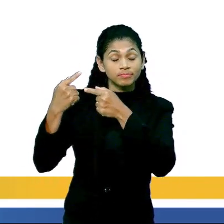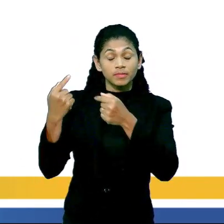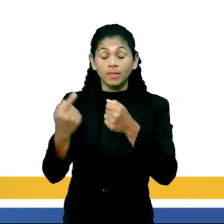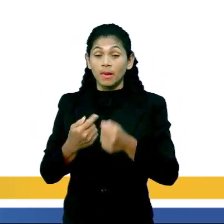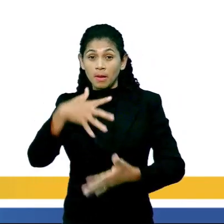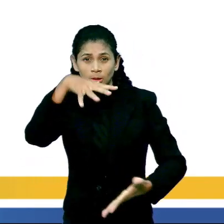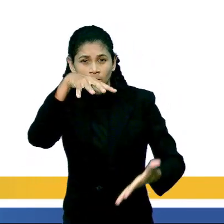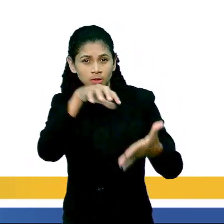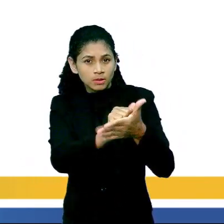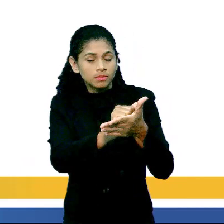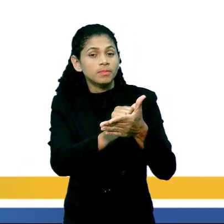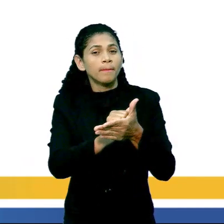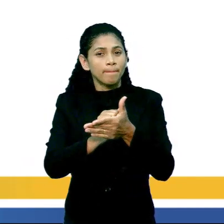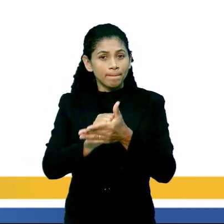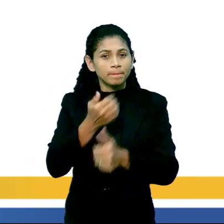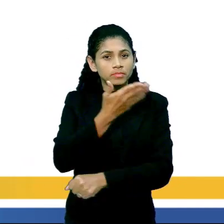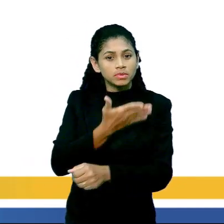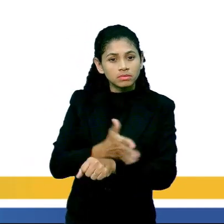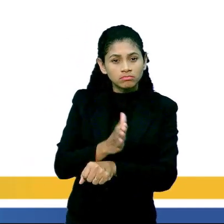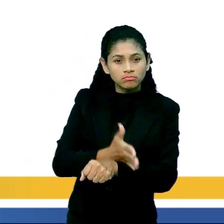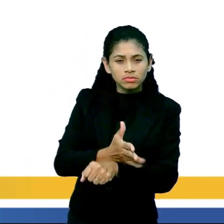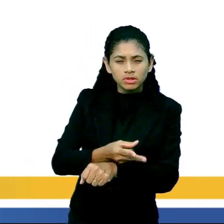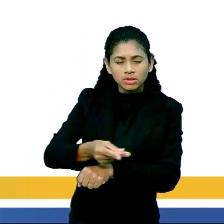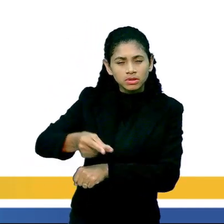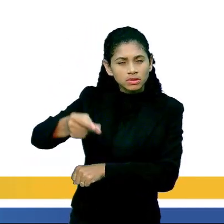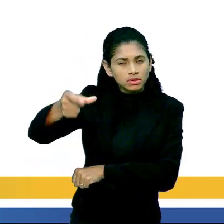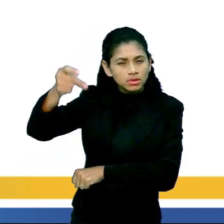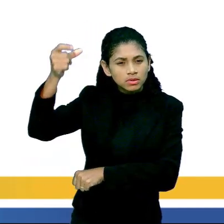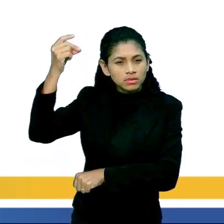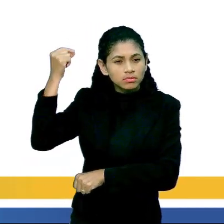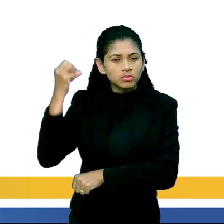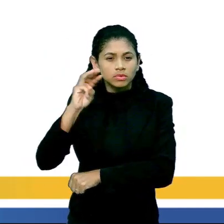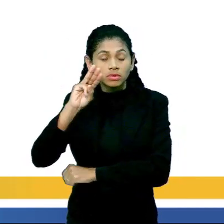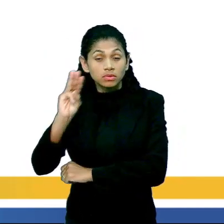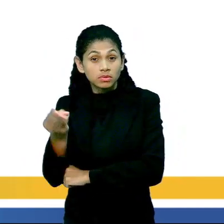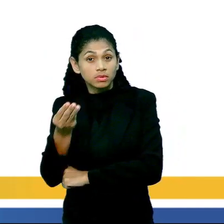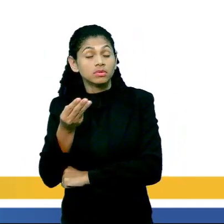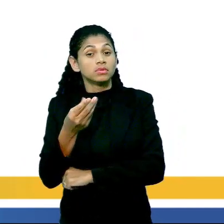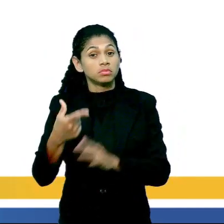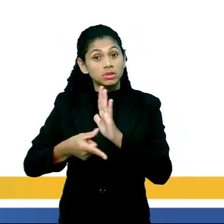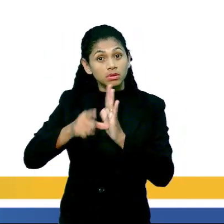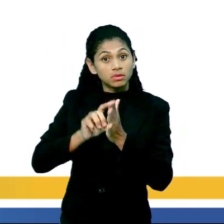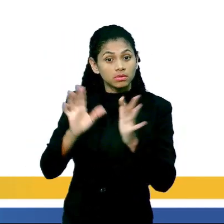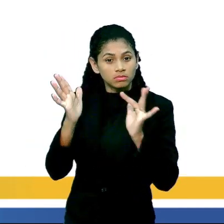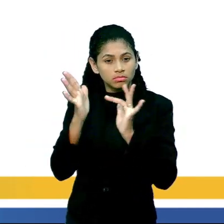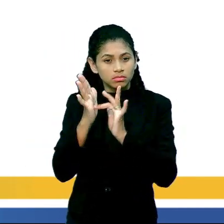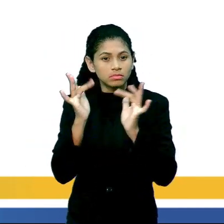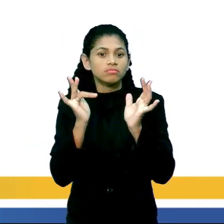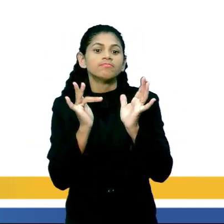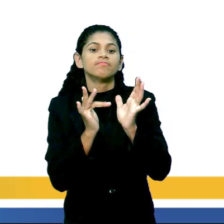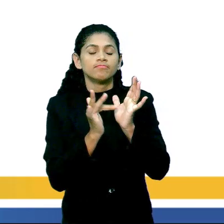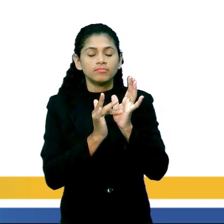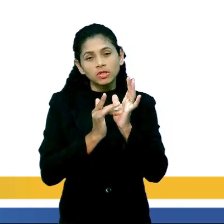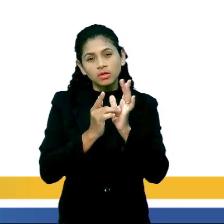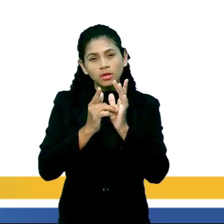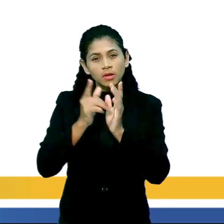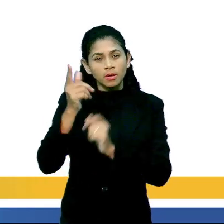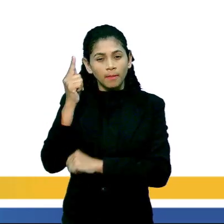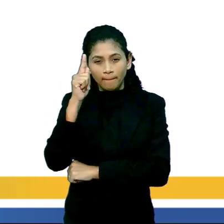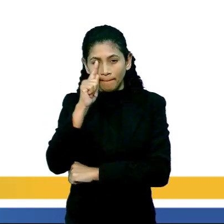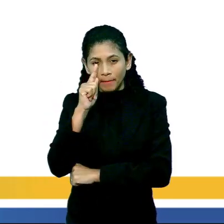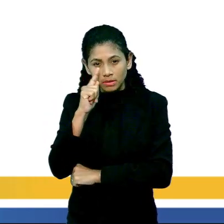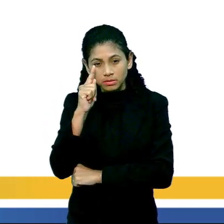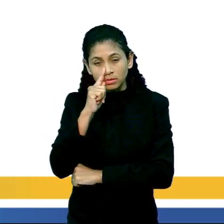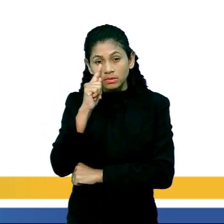prática são de aproximadamente 3000 a.C. pelos gregos e babilônicos. Com o passar dos anos, essa prática foi